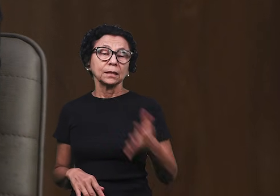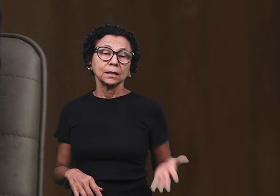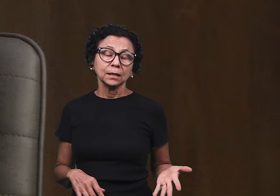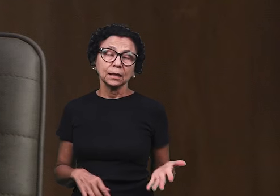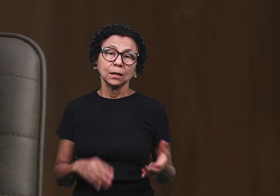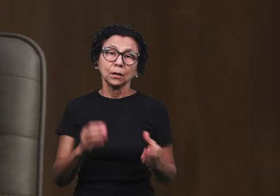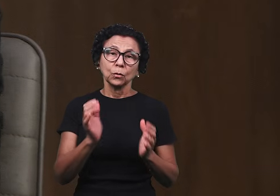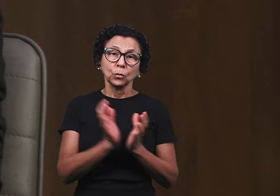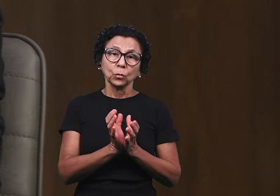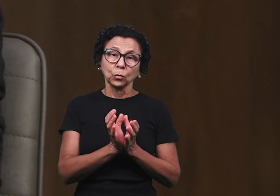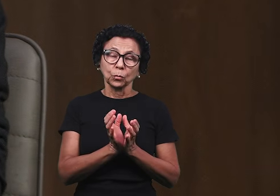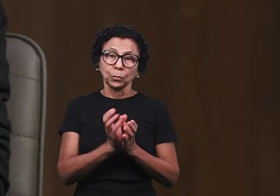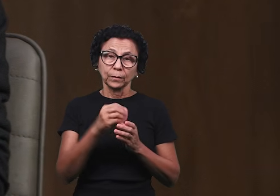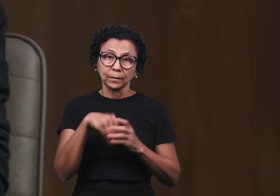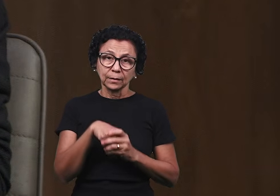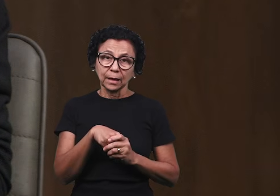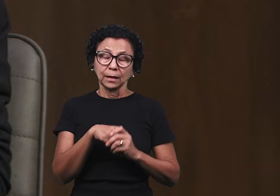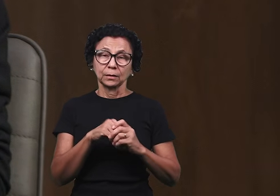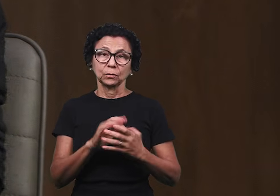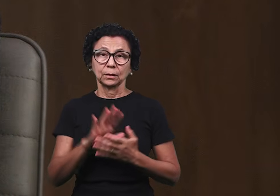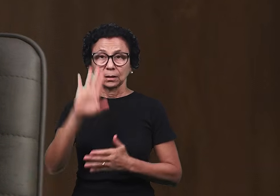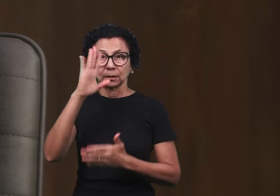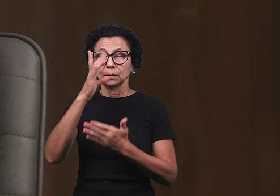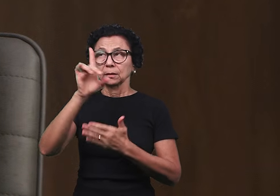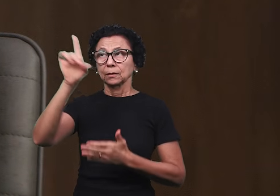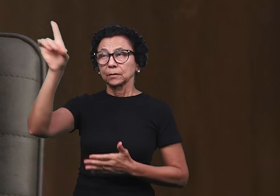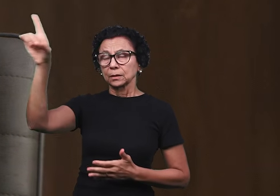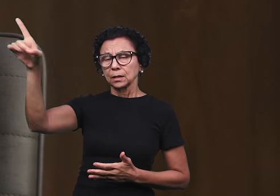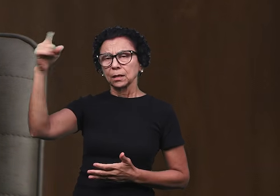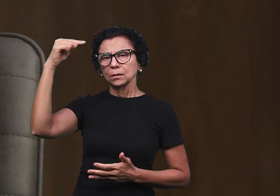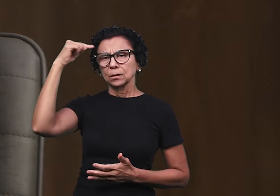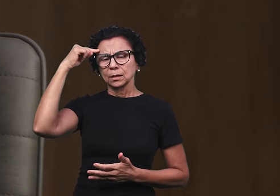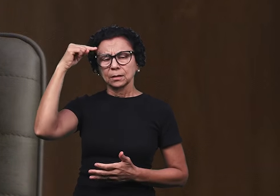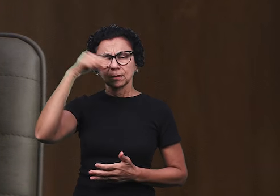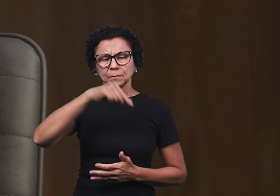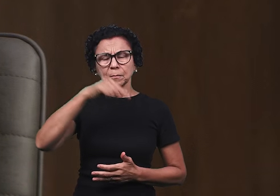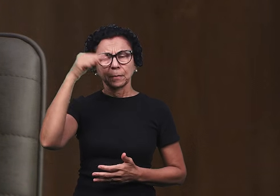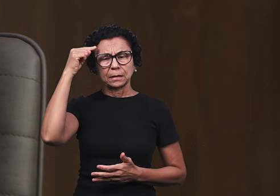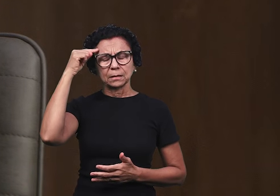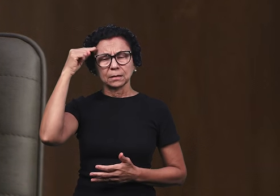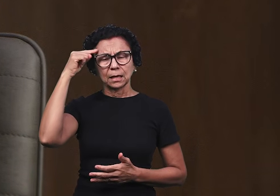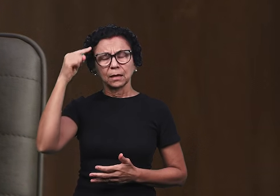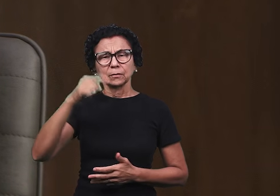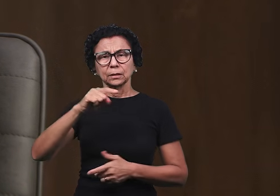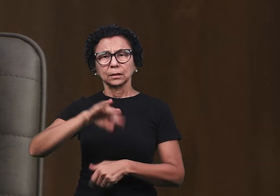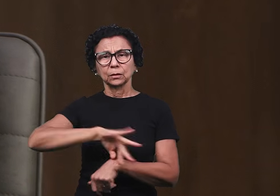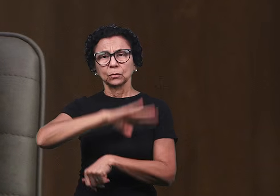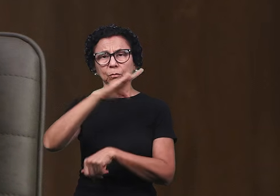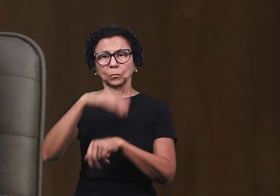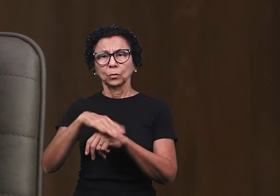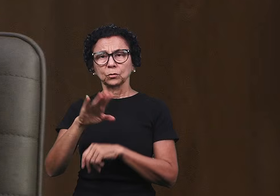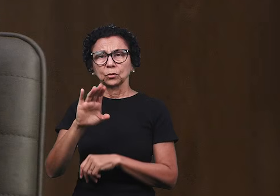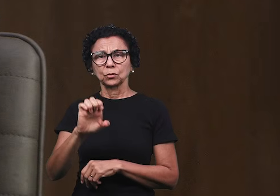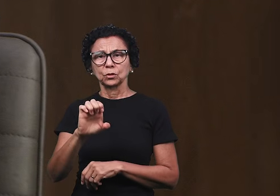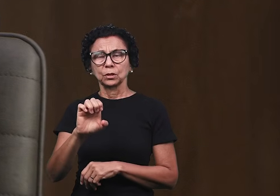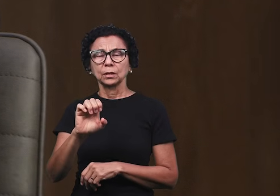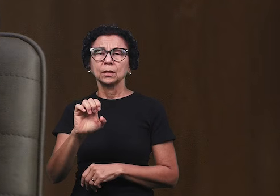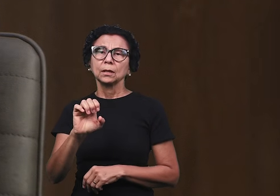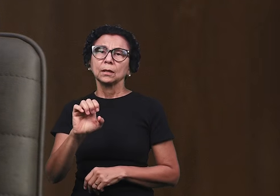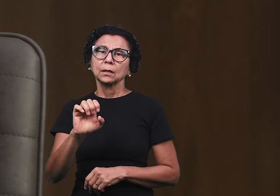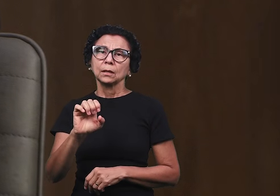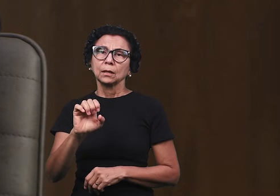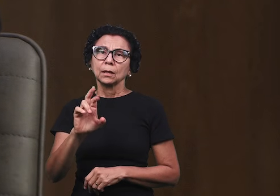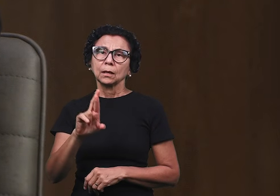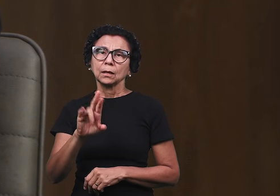Deus de Israel, achavam que o lugar da adoração era o Monte Gerizim, que conforme Deuteronômio 11:29,